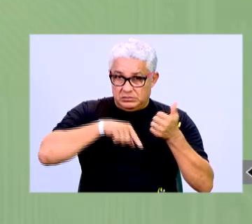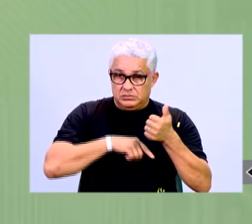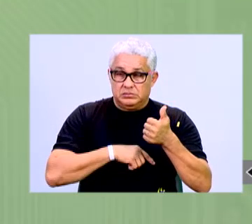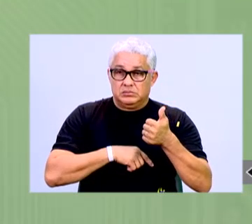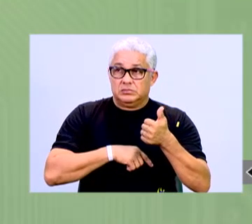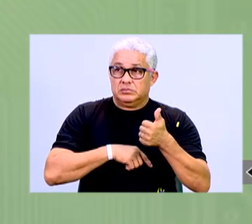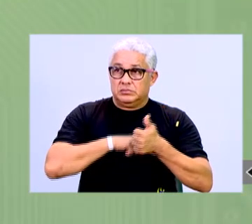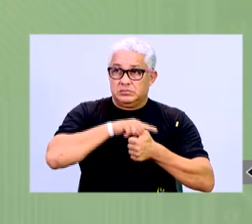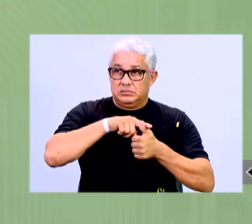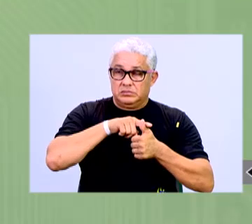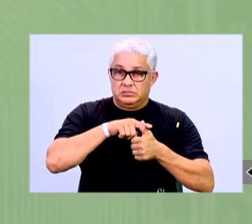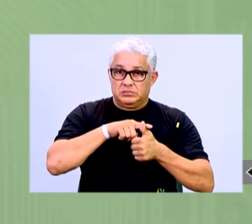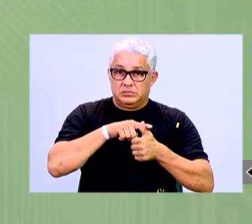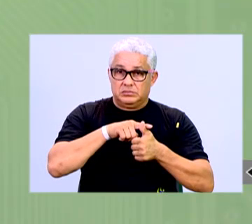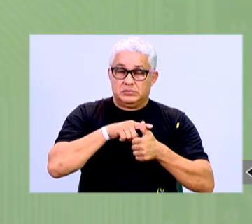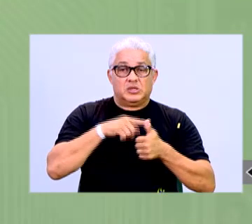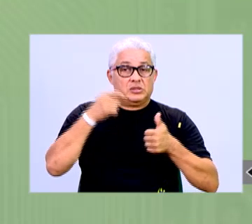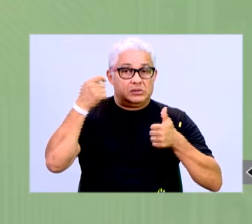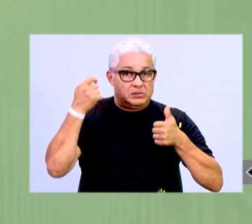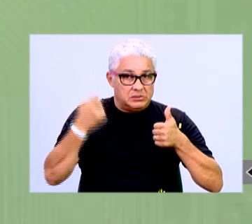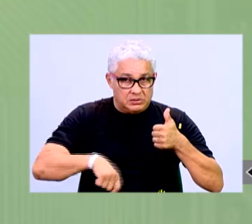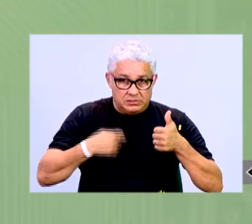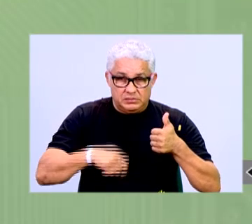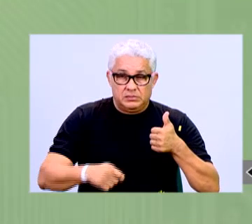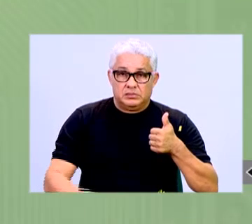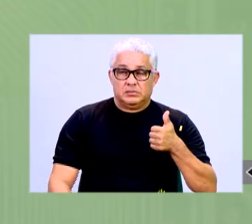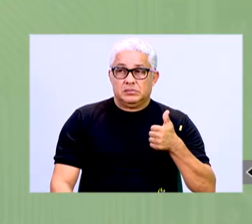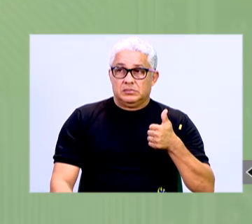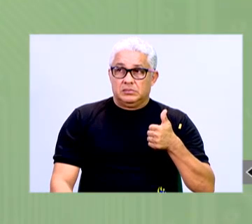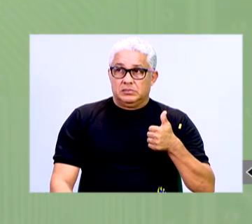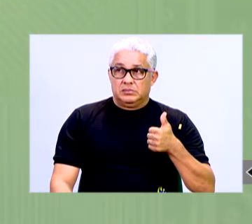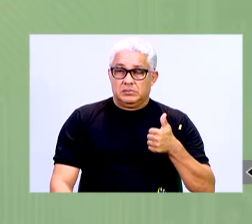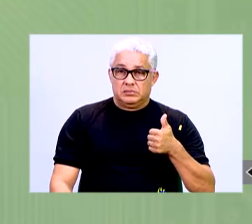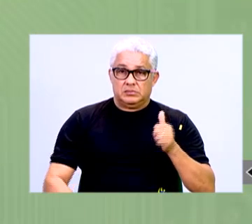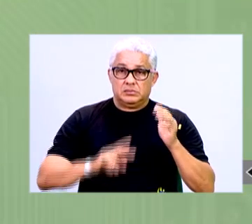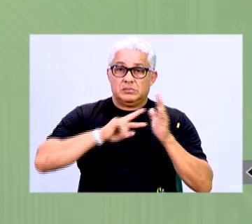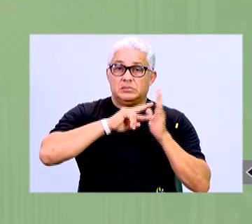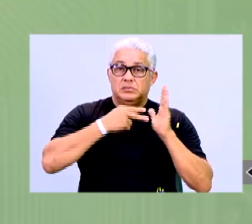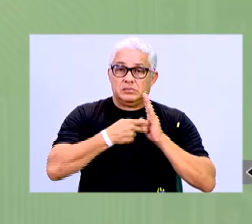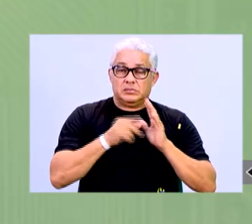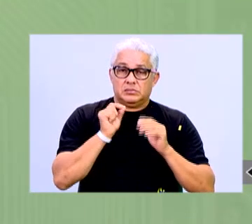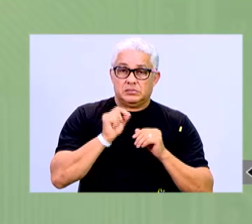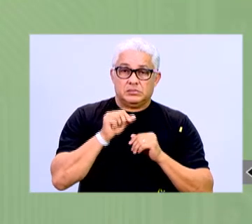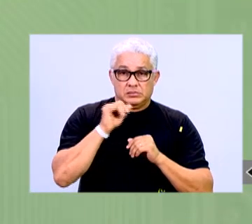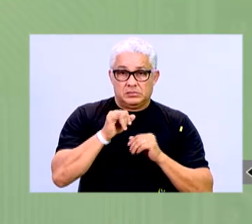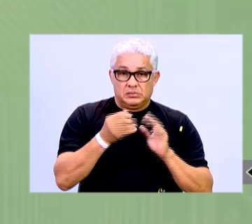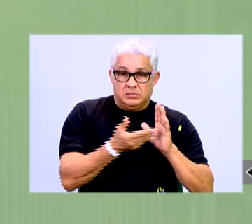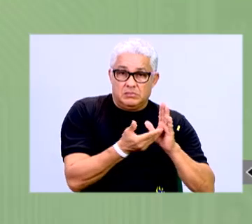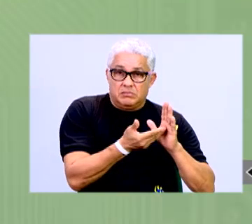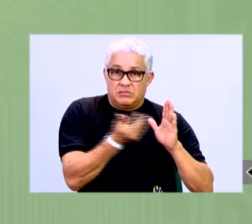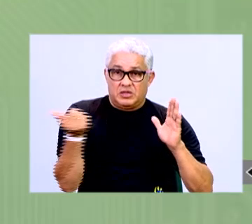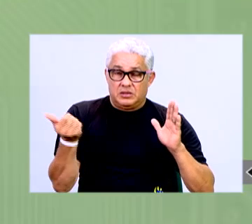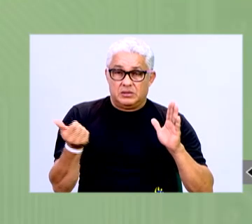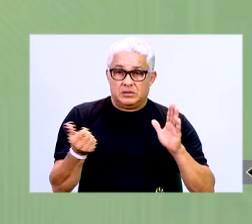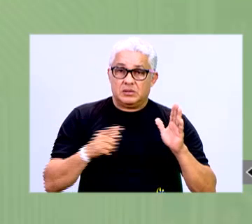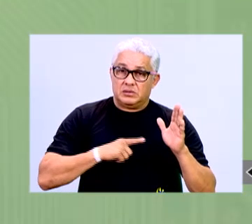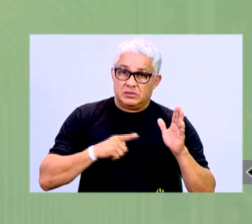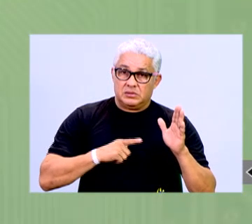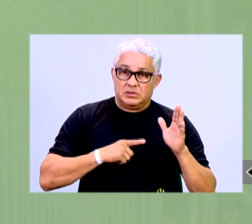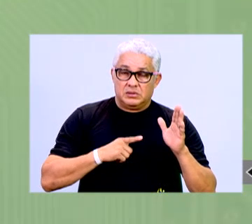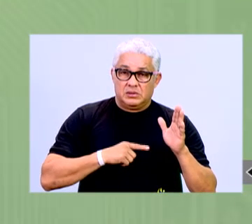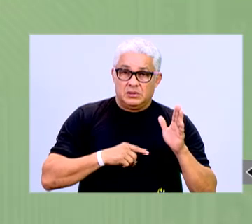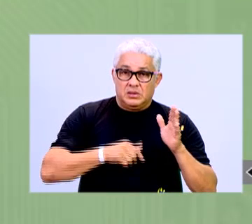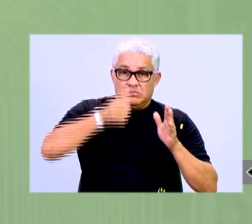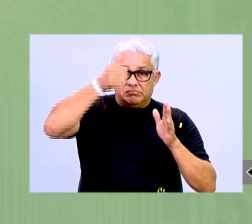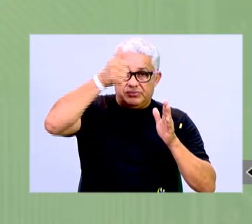a característica de necessário, ou seja, significa que se ele for retirado, haverá uma